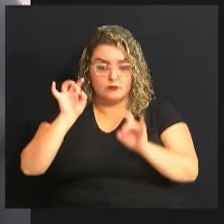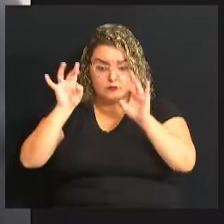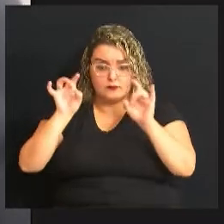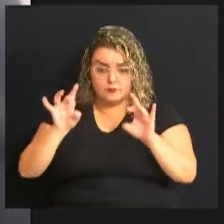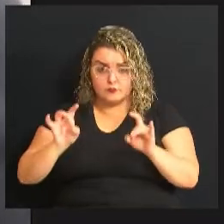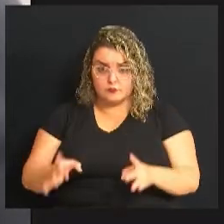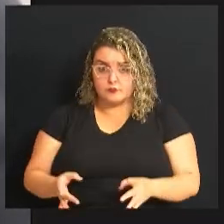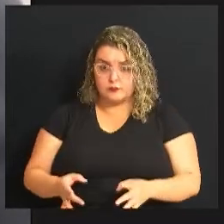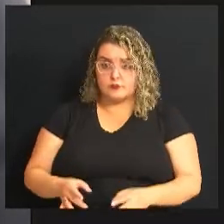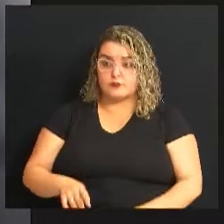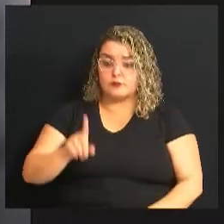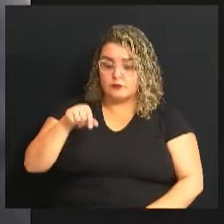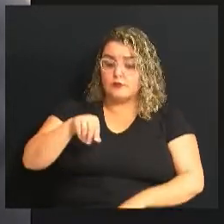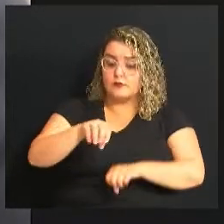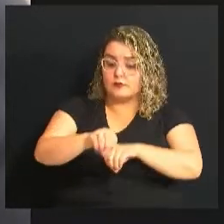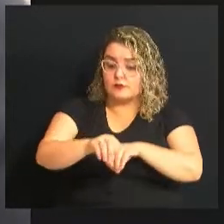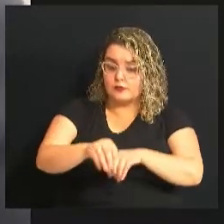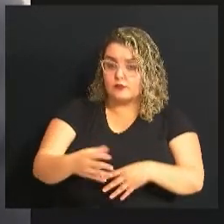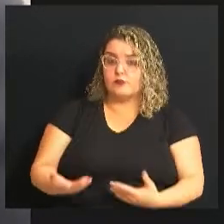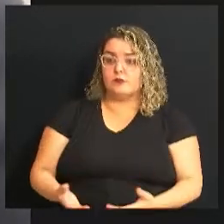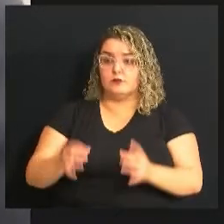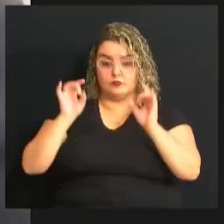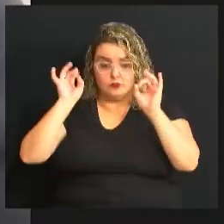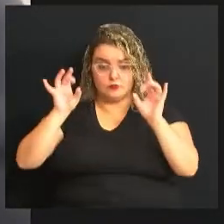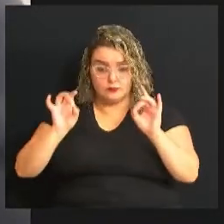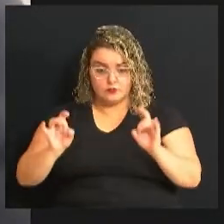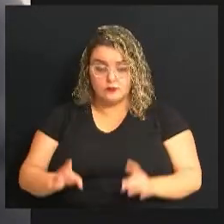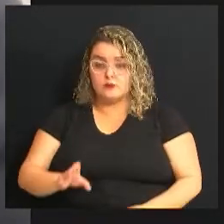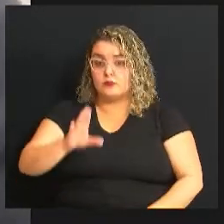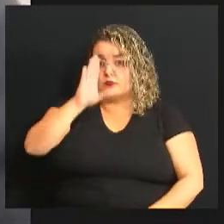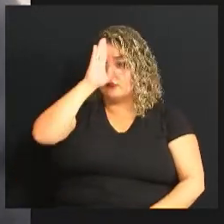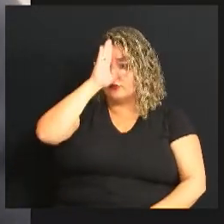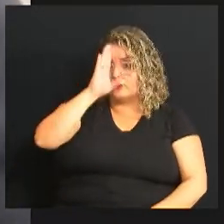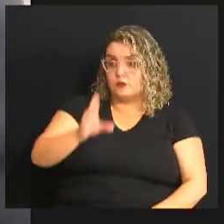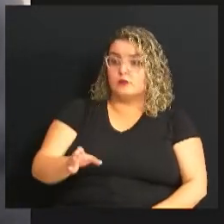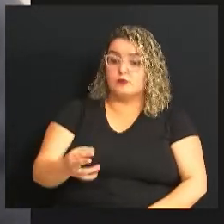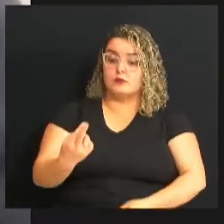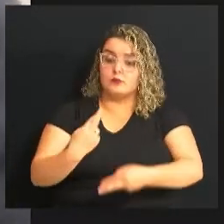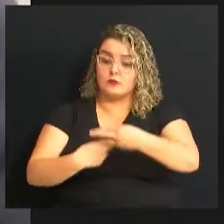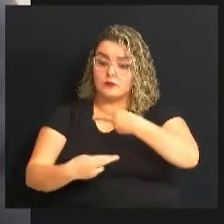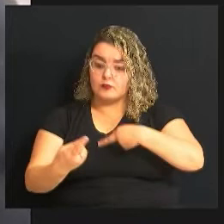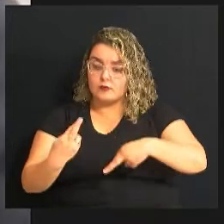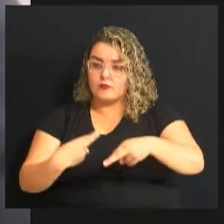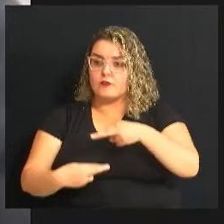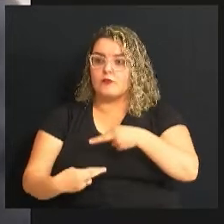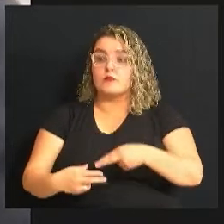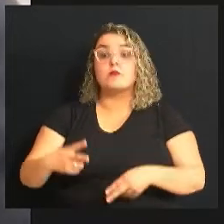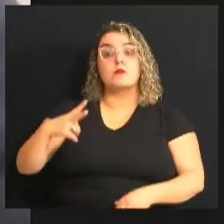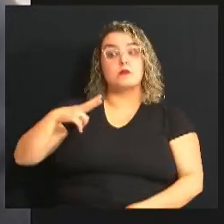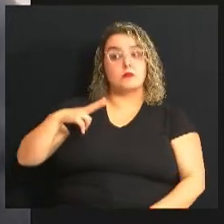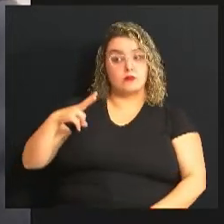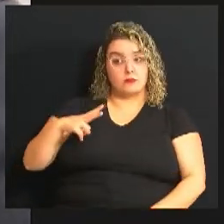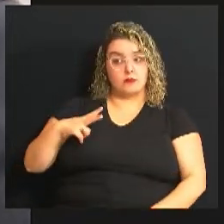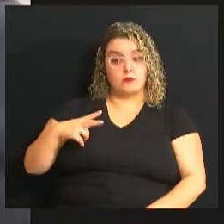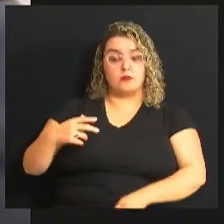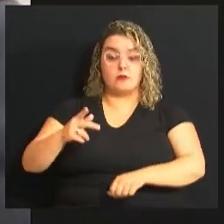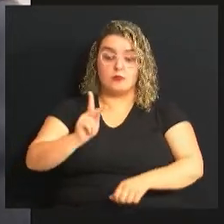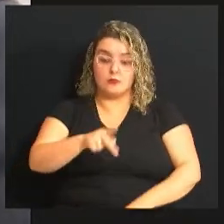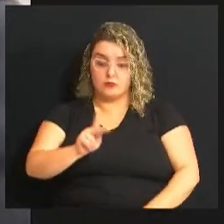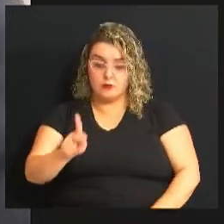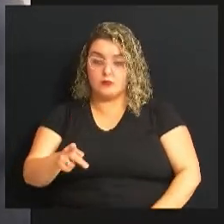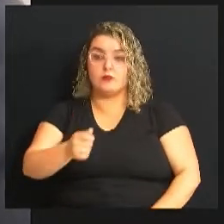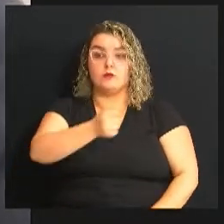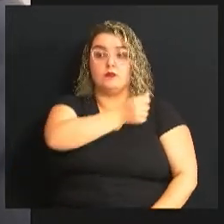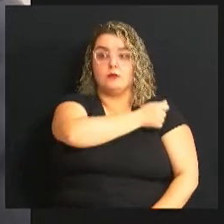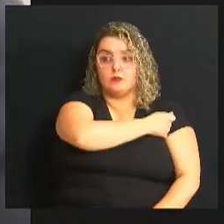uma educadora, especialista principalmente na relação pessoal entre professor e